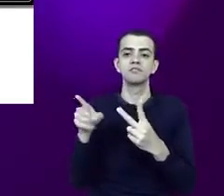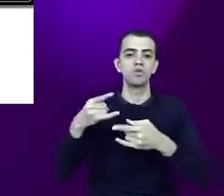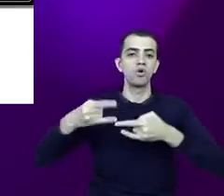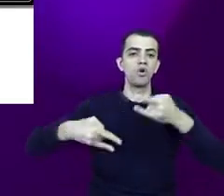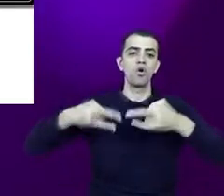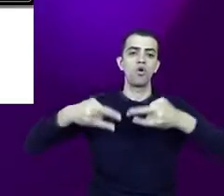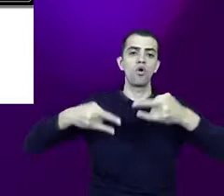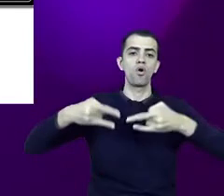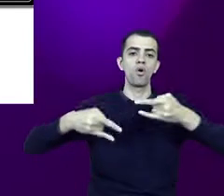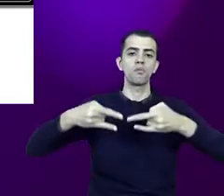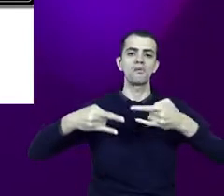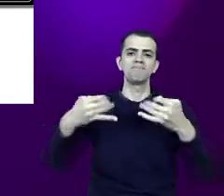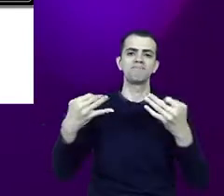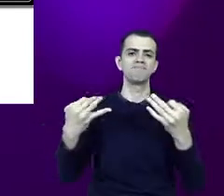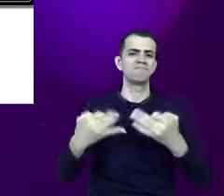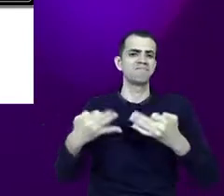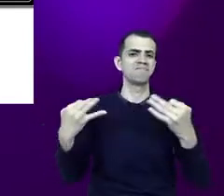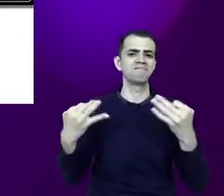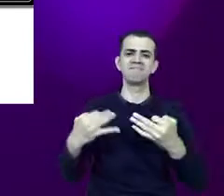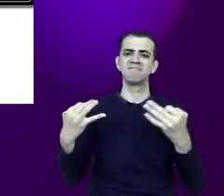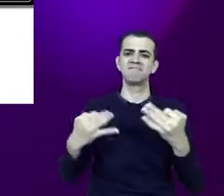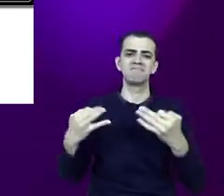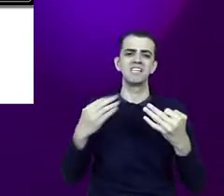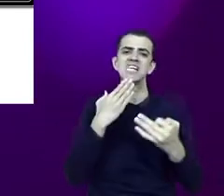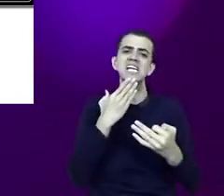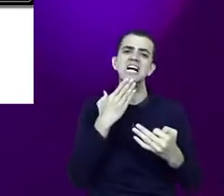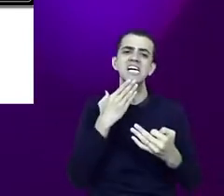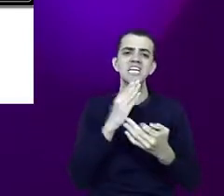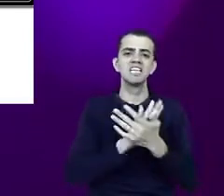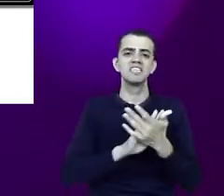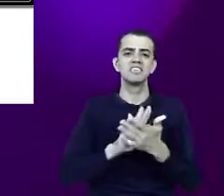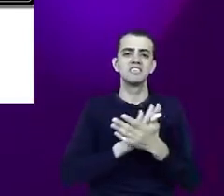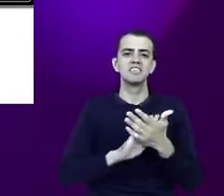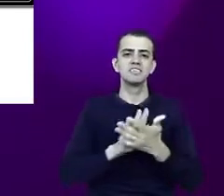robótica, onde a gente vê a perfeição dos implantes, a